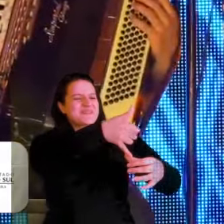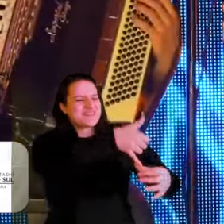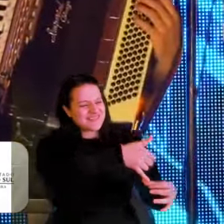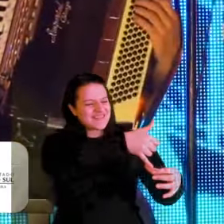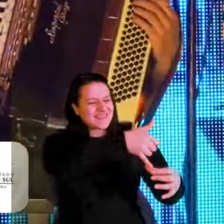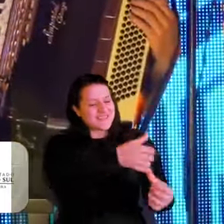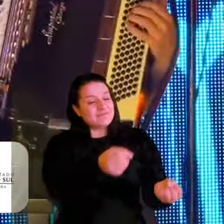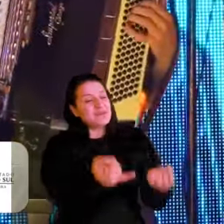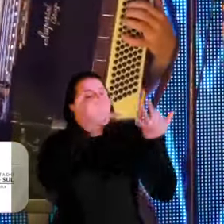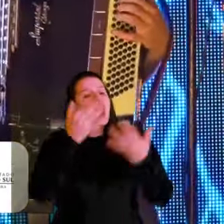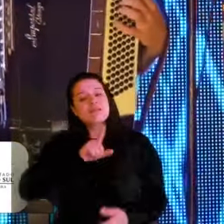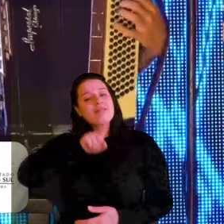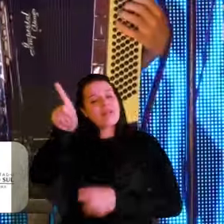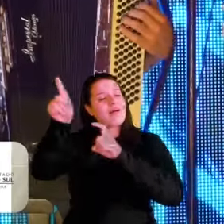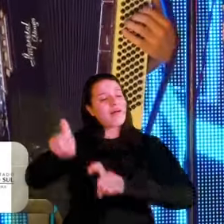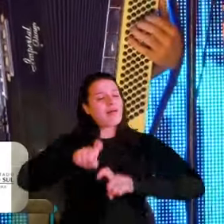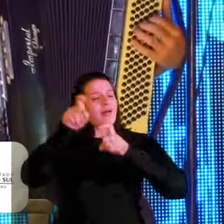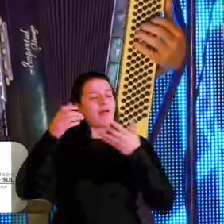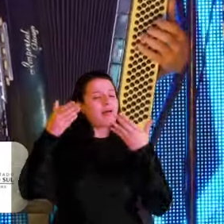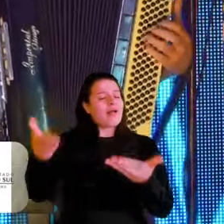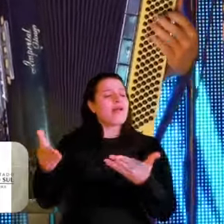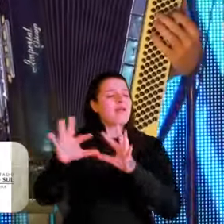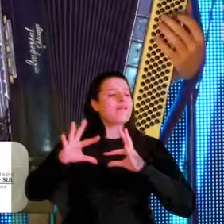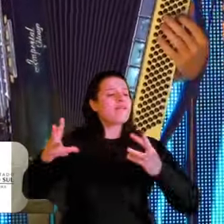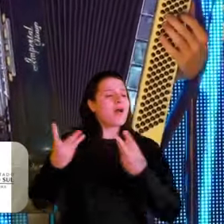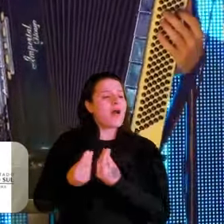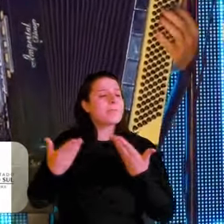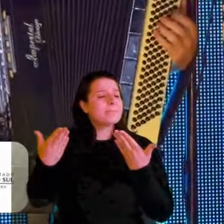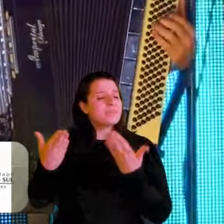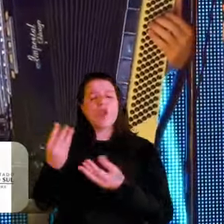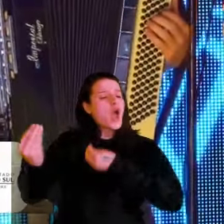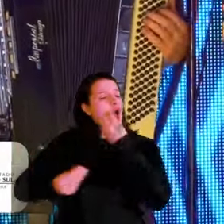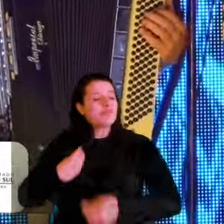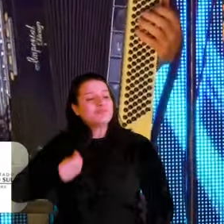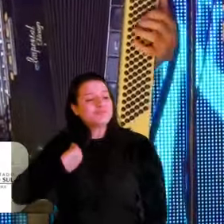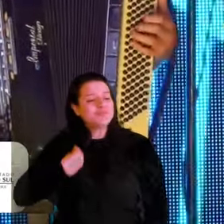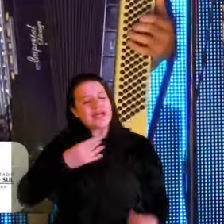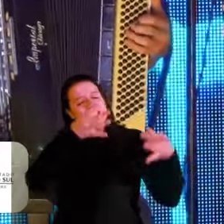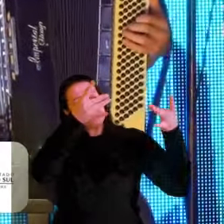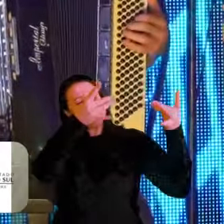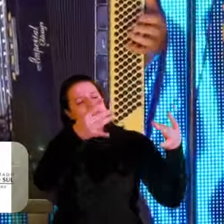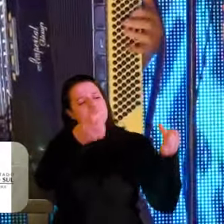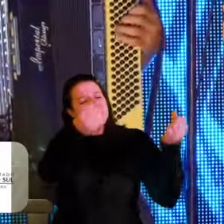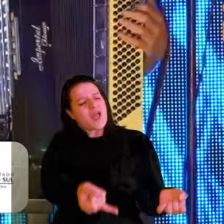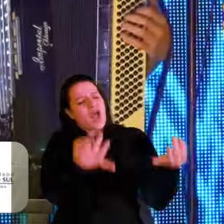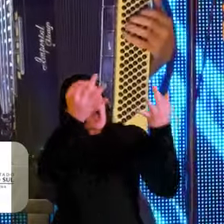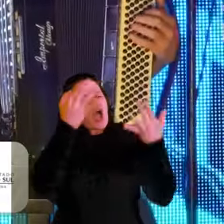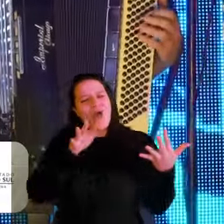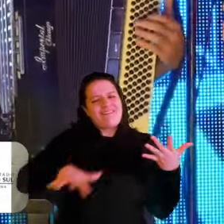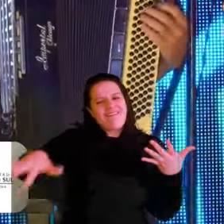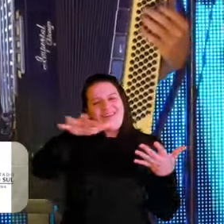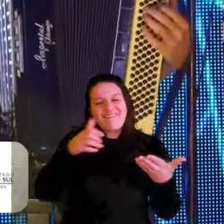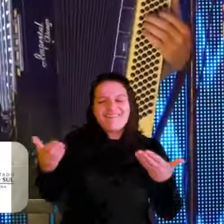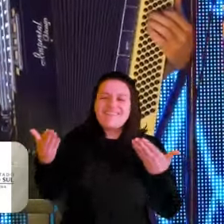cá, pra me contar da campanha, como anda o meu pago. Quero tudo